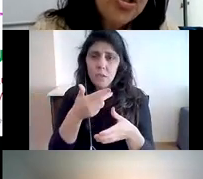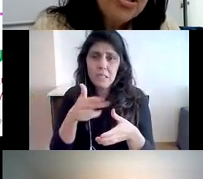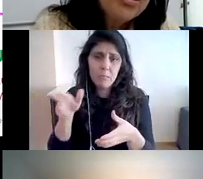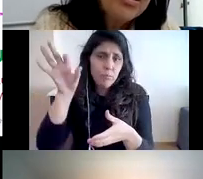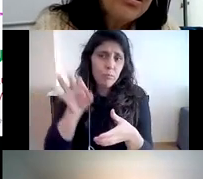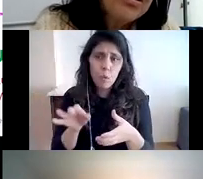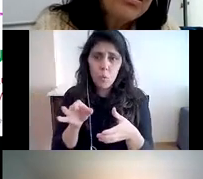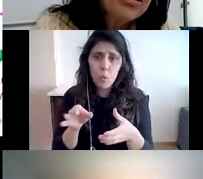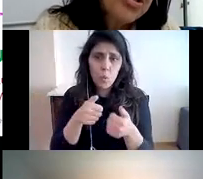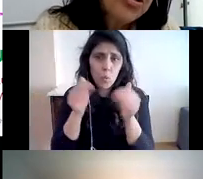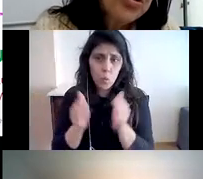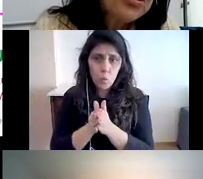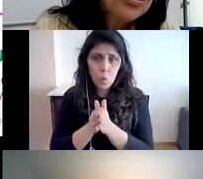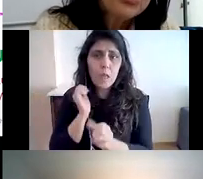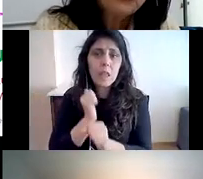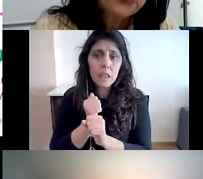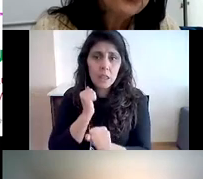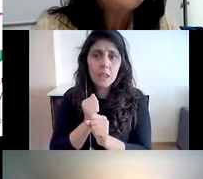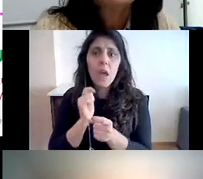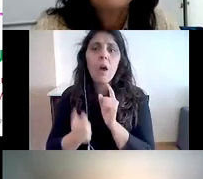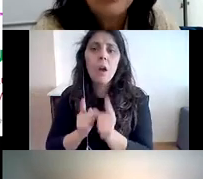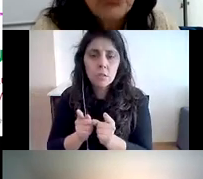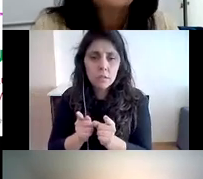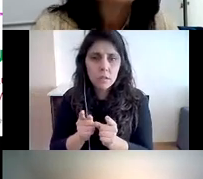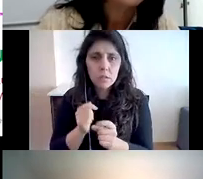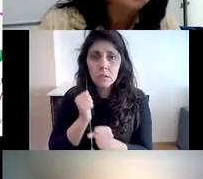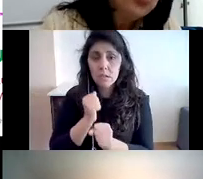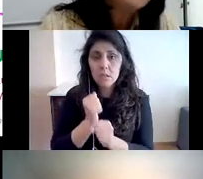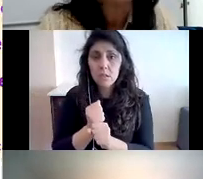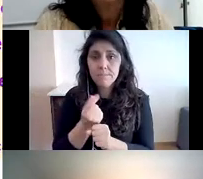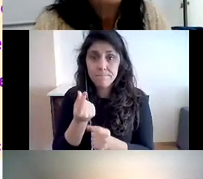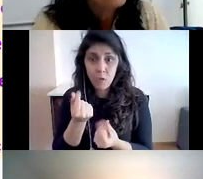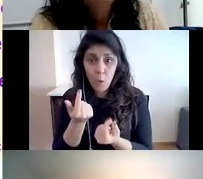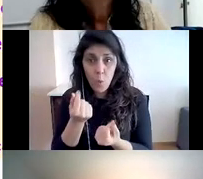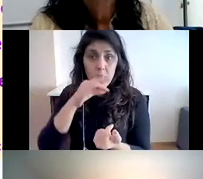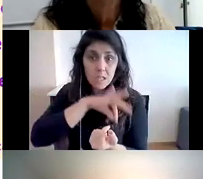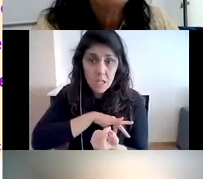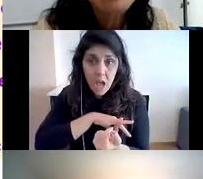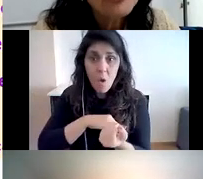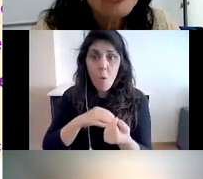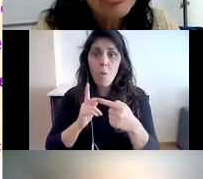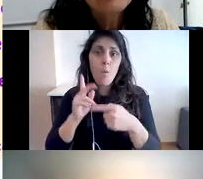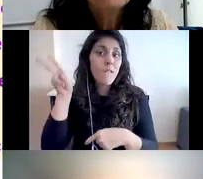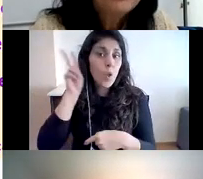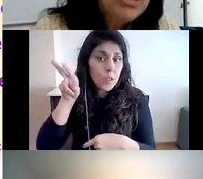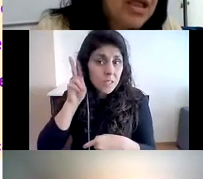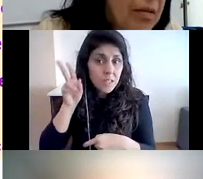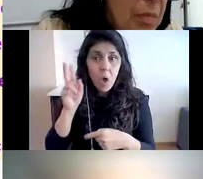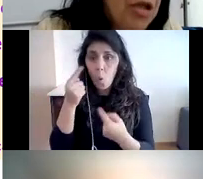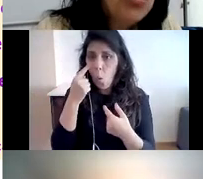com trabalhadores que, do ponto de vista da remuneração, do prestígio, do